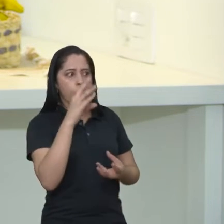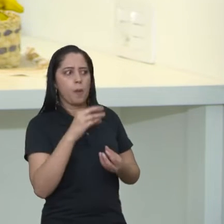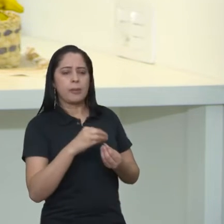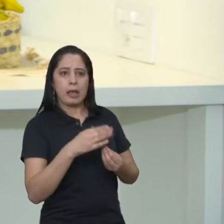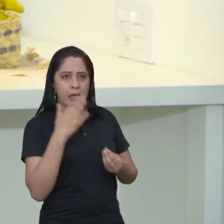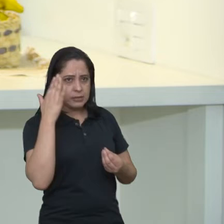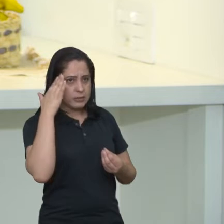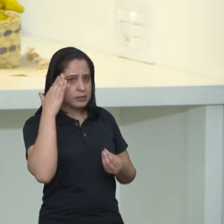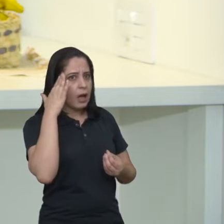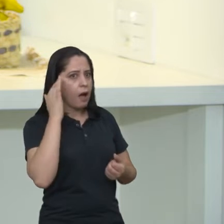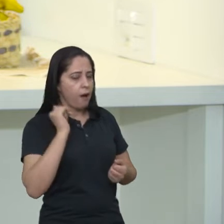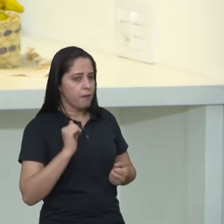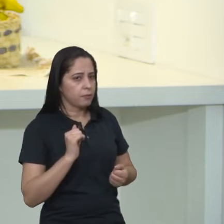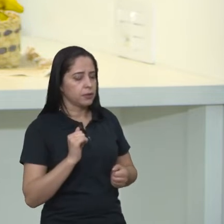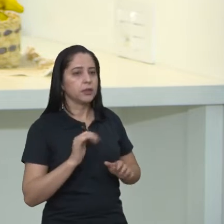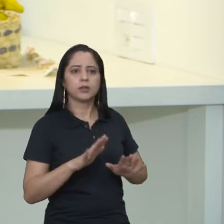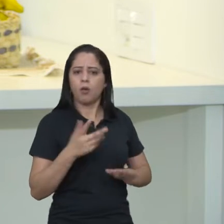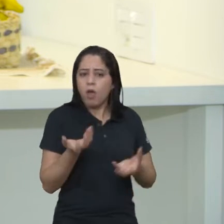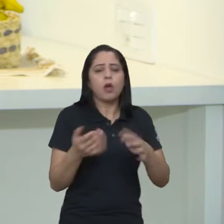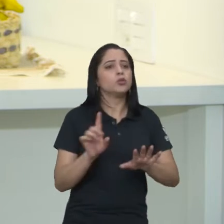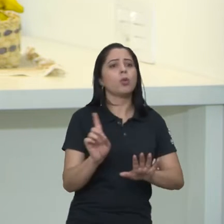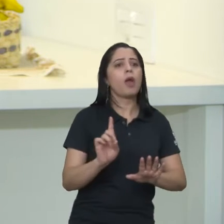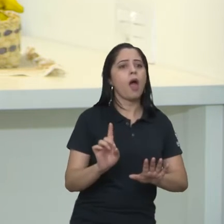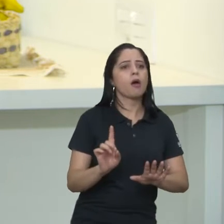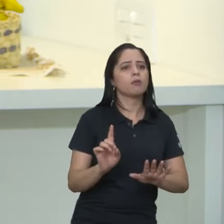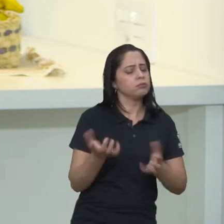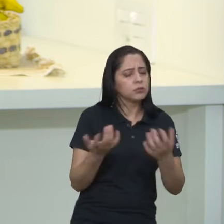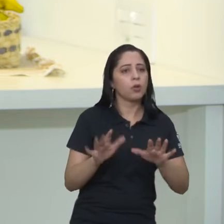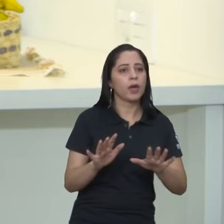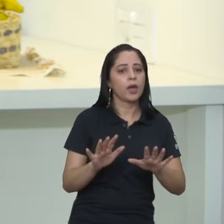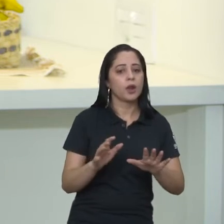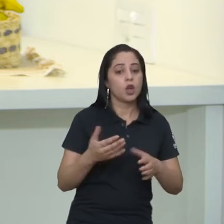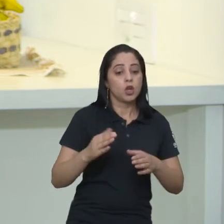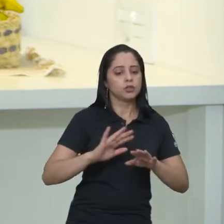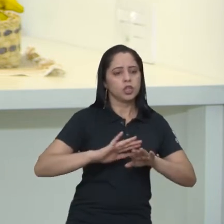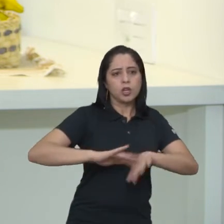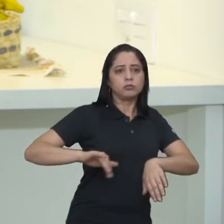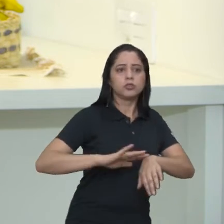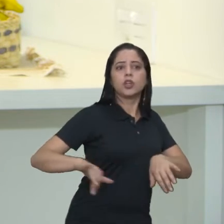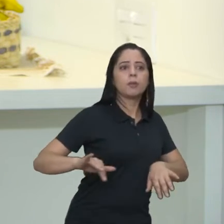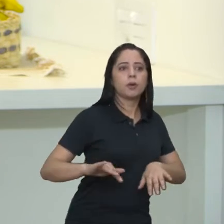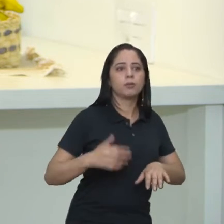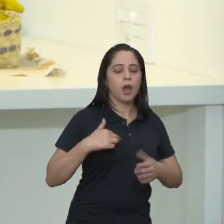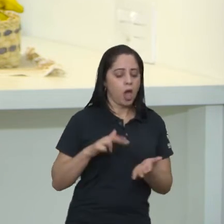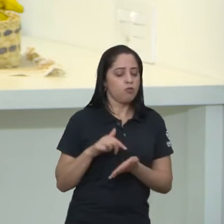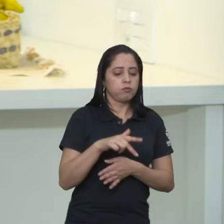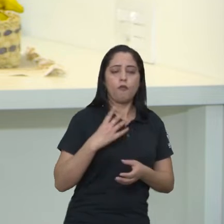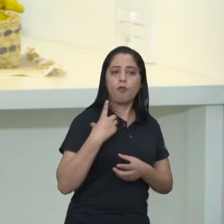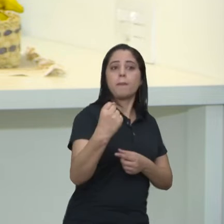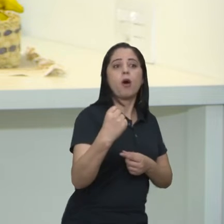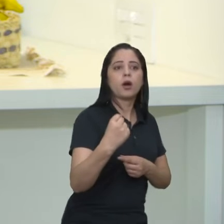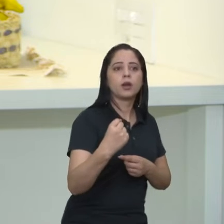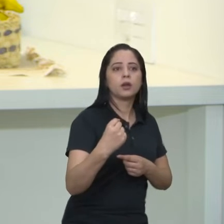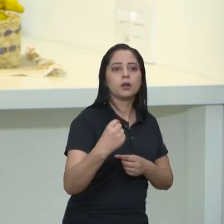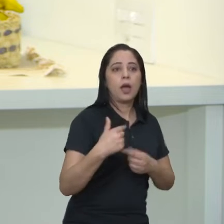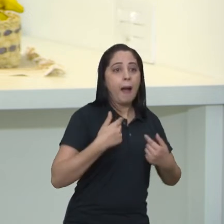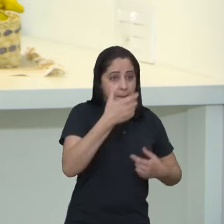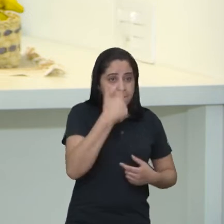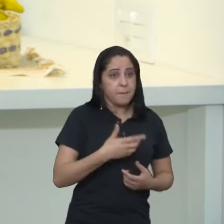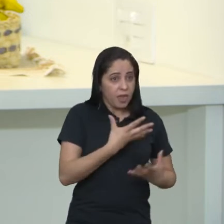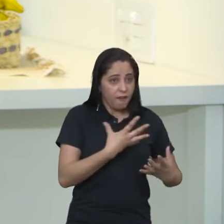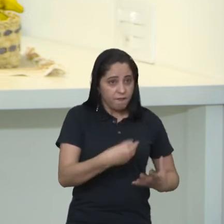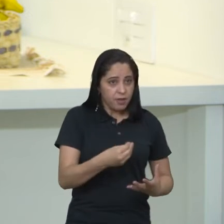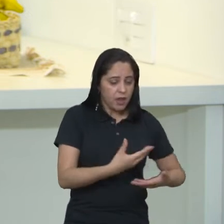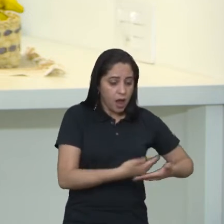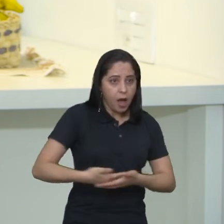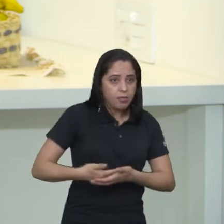o meu corpo, né? E aí eu falei assim, eu não quero puxo dirigido, eu quero que você tire a mão de mim e eu vou descer da maca. A minha filha não vai nascer nessas